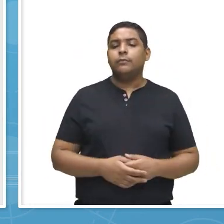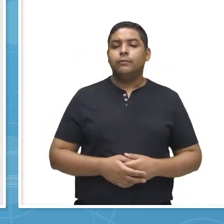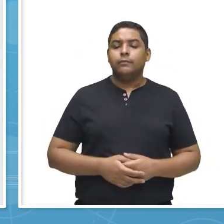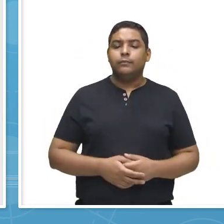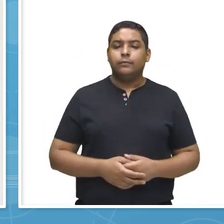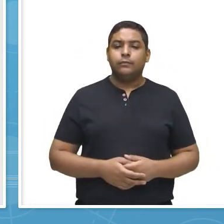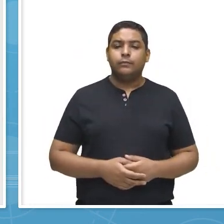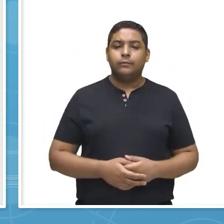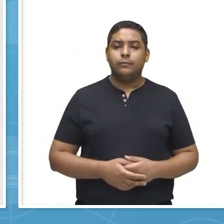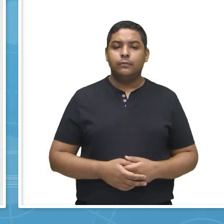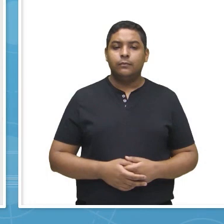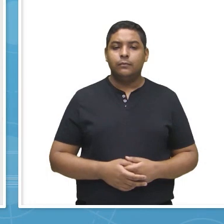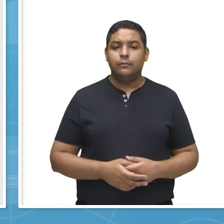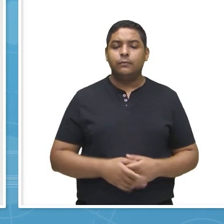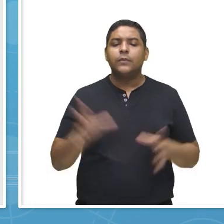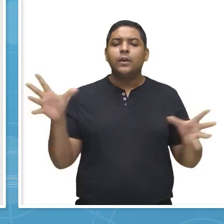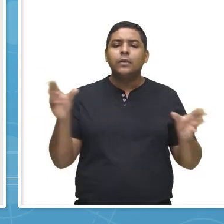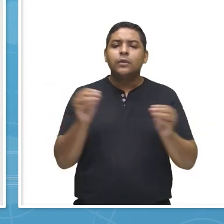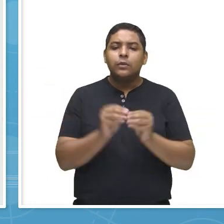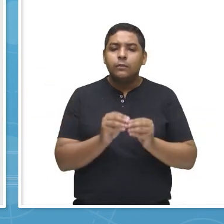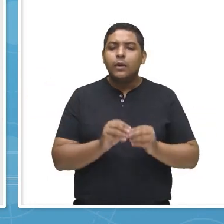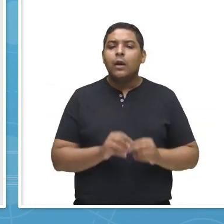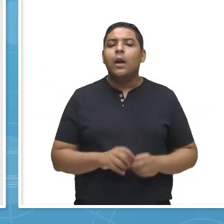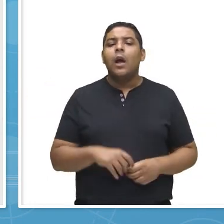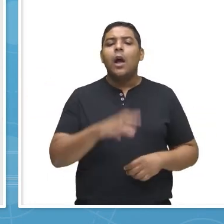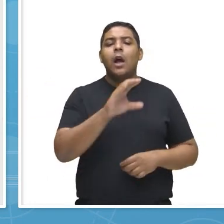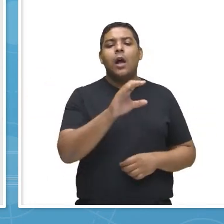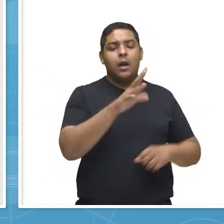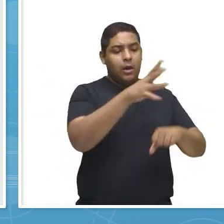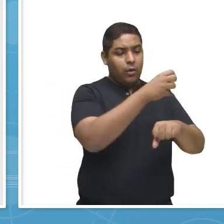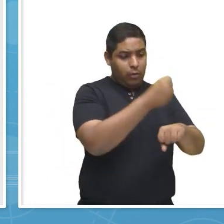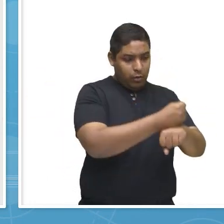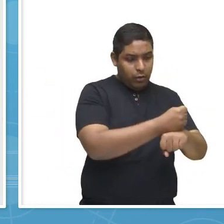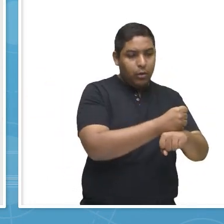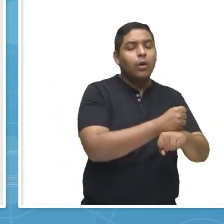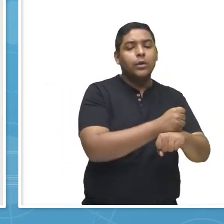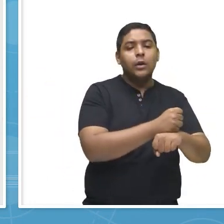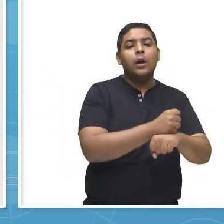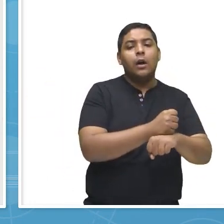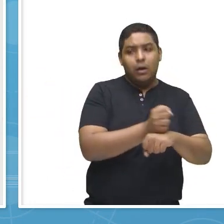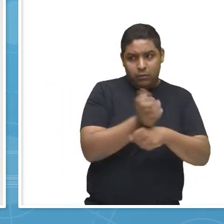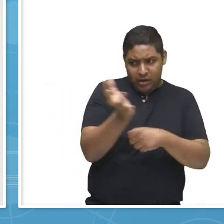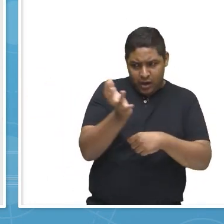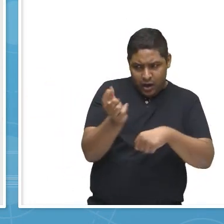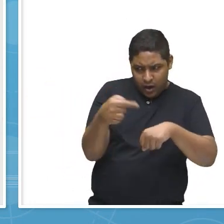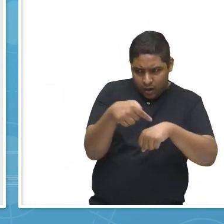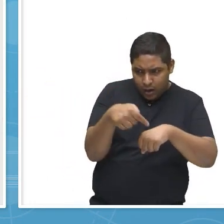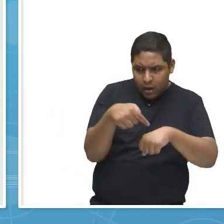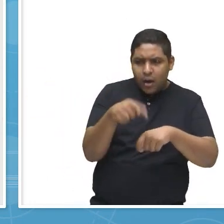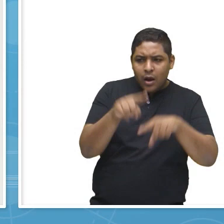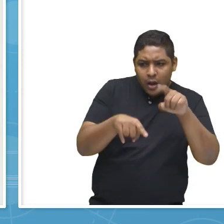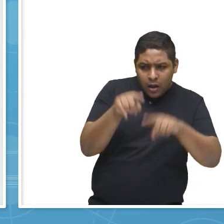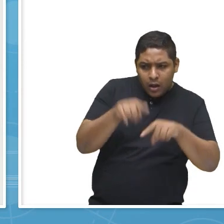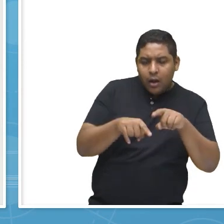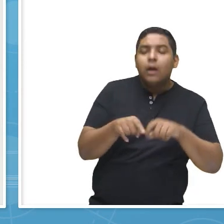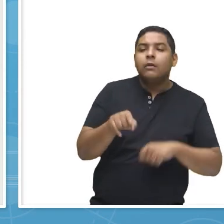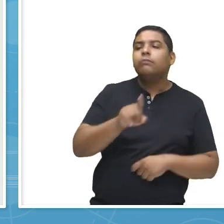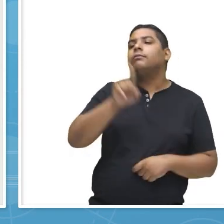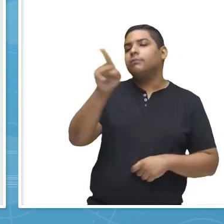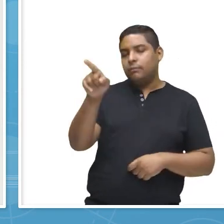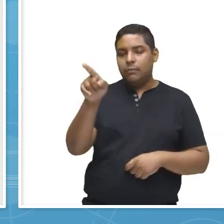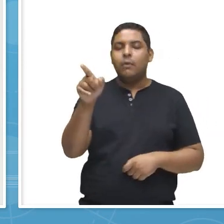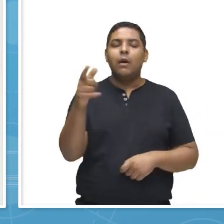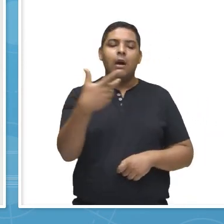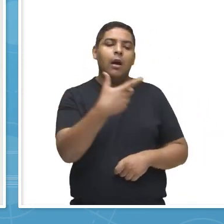Ou seja, de forma bem resumida, a colônia oferecia matéria-prima para a metrópole e